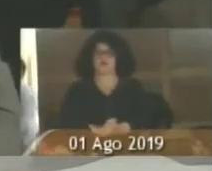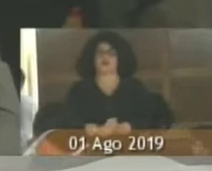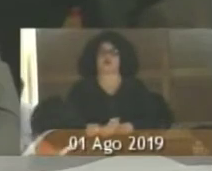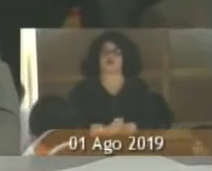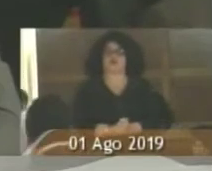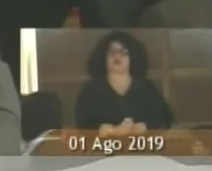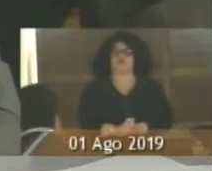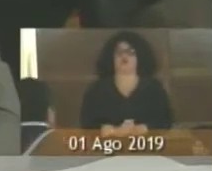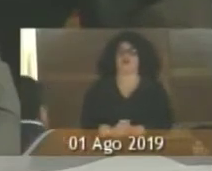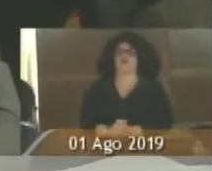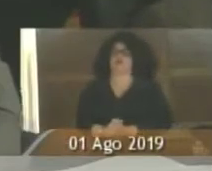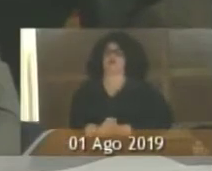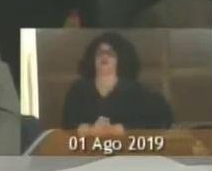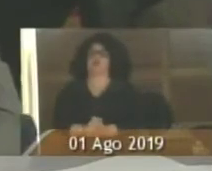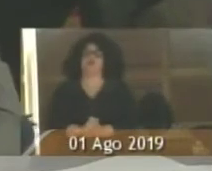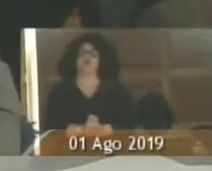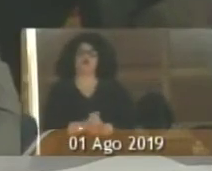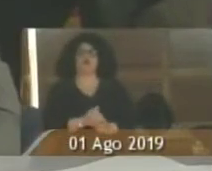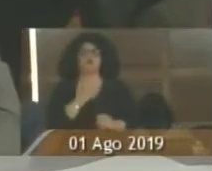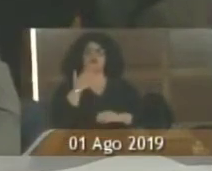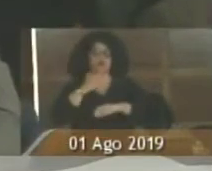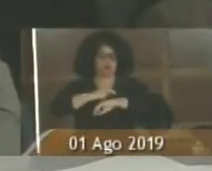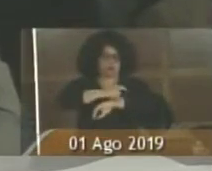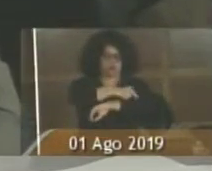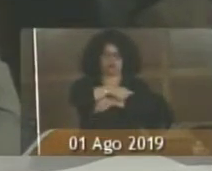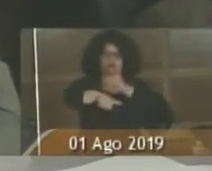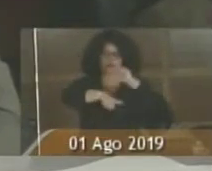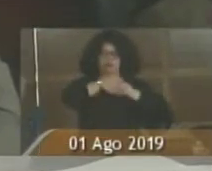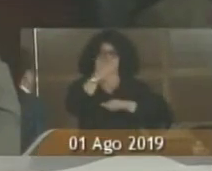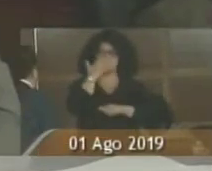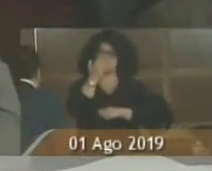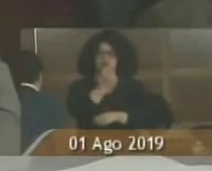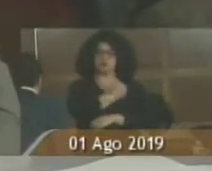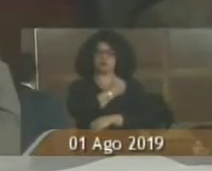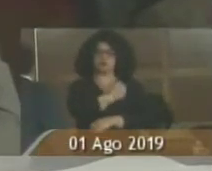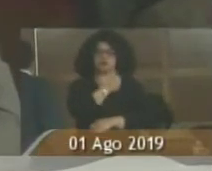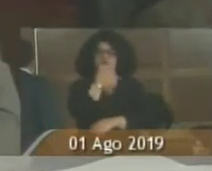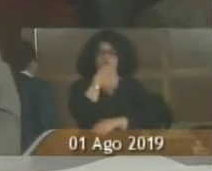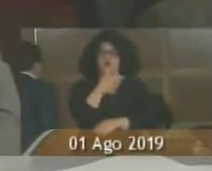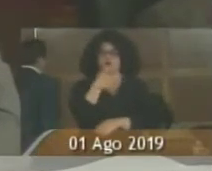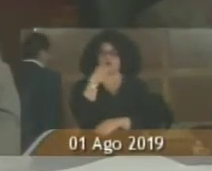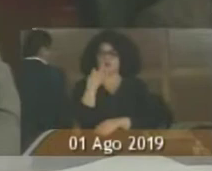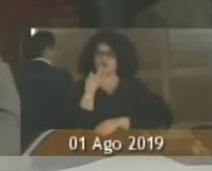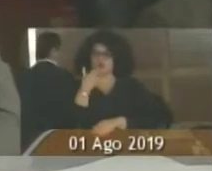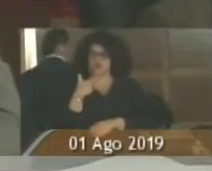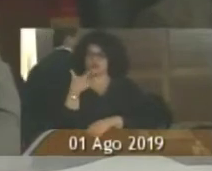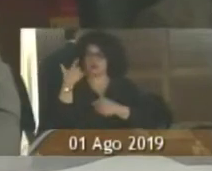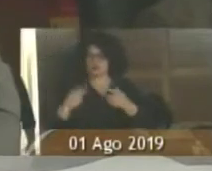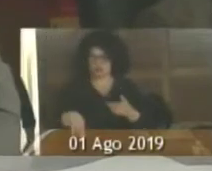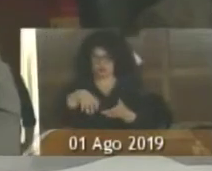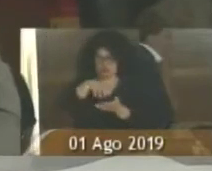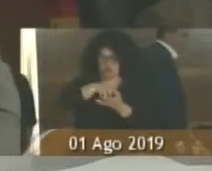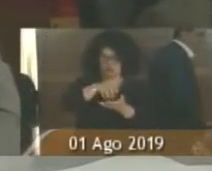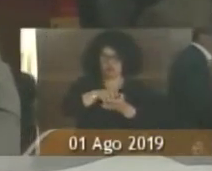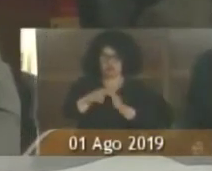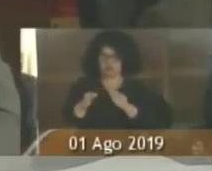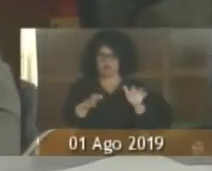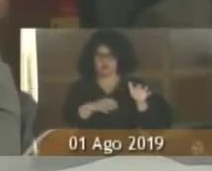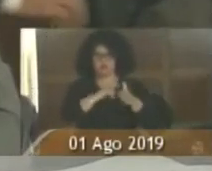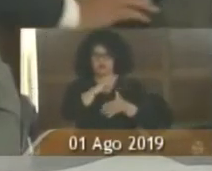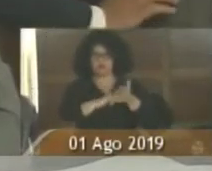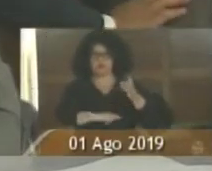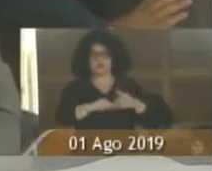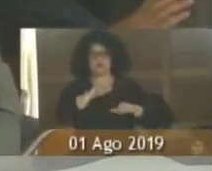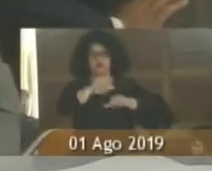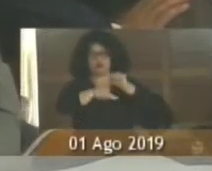indicando ao prefeito a reforma na calçada na rua Manuel Rosário, em frente ao número 232, bairro Centro. Indicação 2083, indicando ao prefeito a reforma